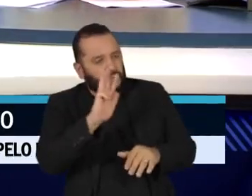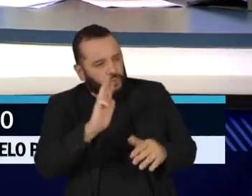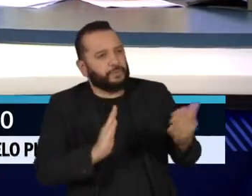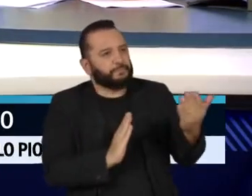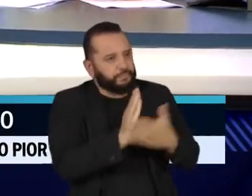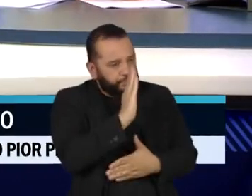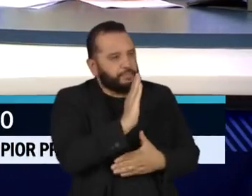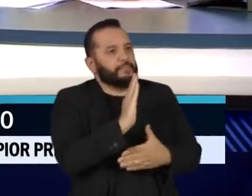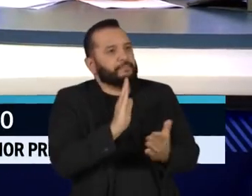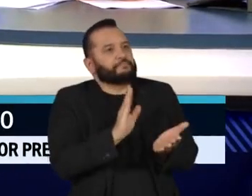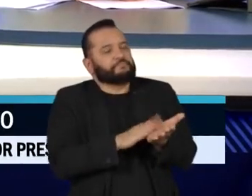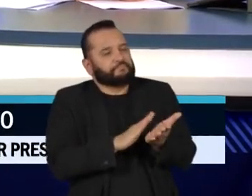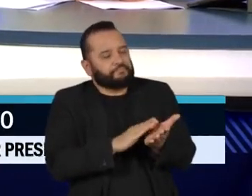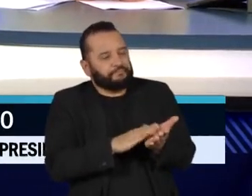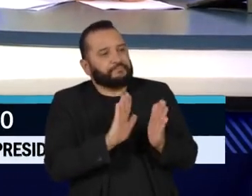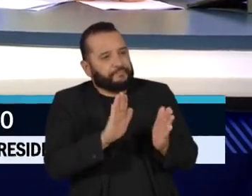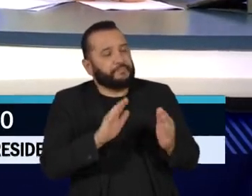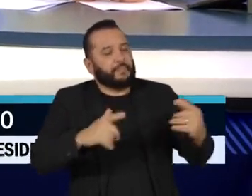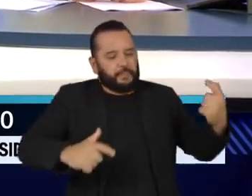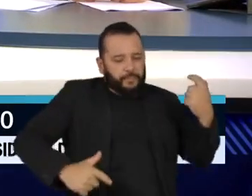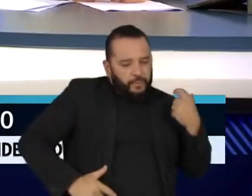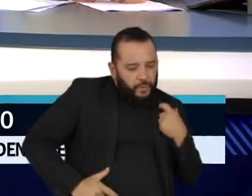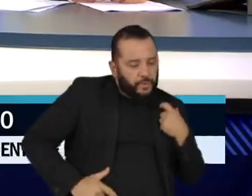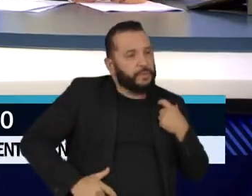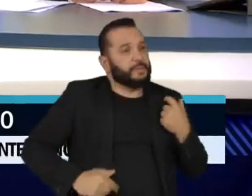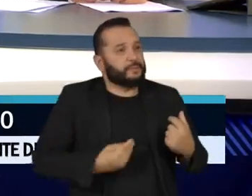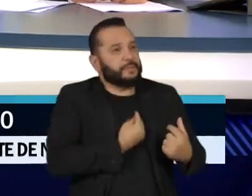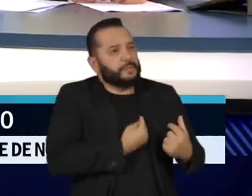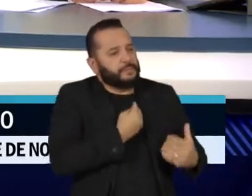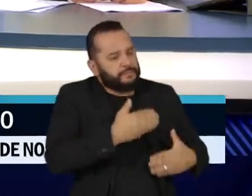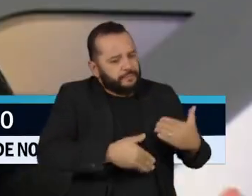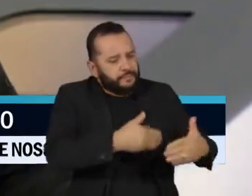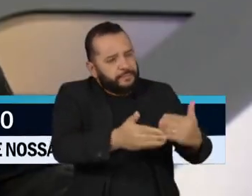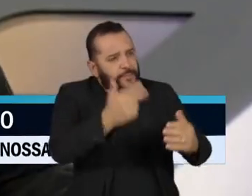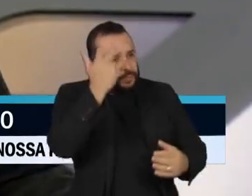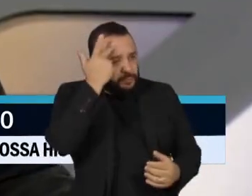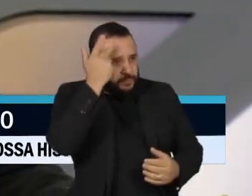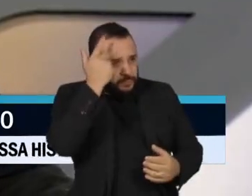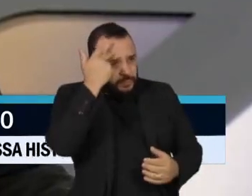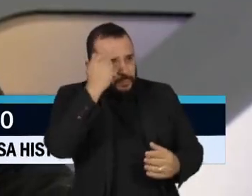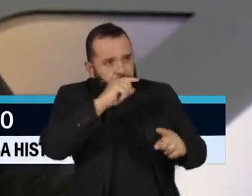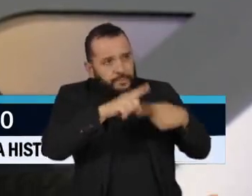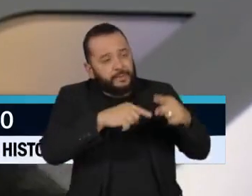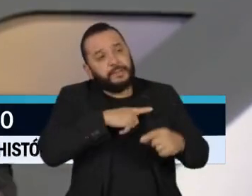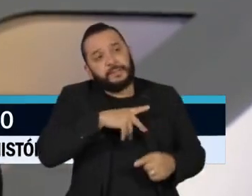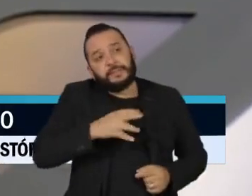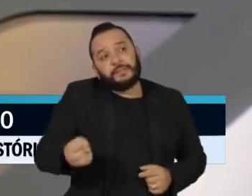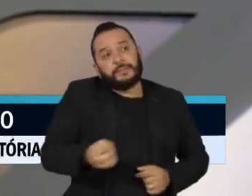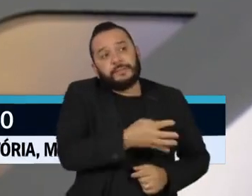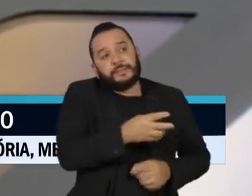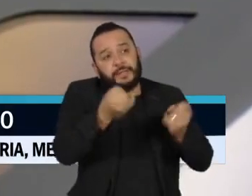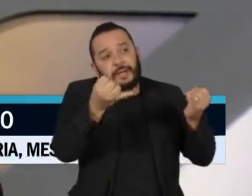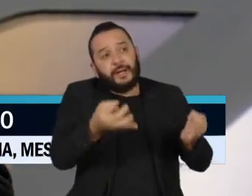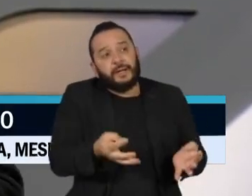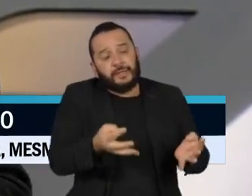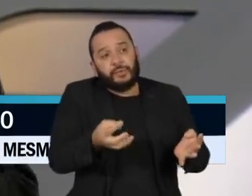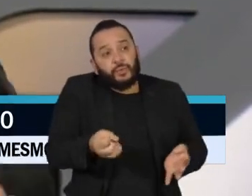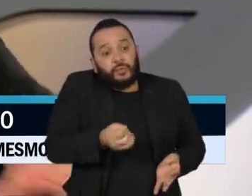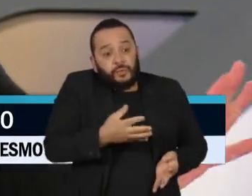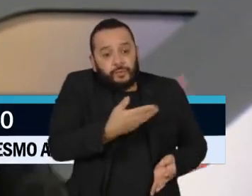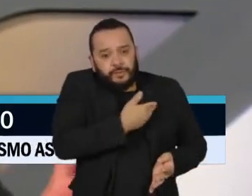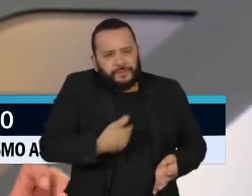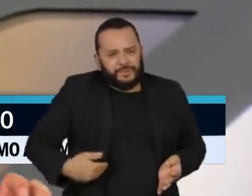tomada de posse a gente vai a situação e vamos começar a falar muito mais do novo governo do que desse